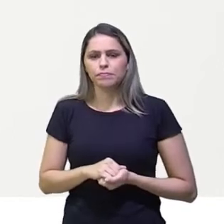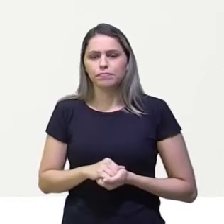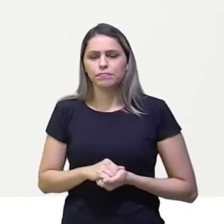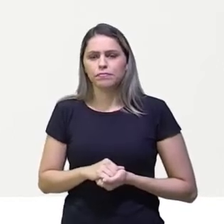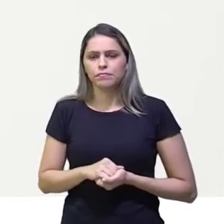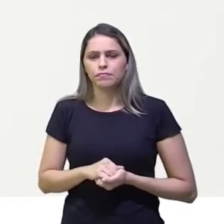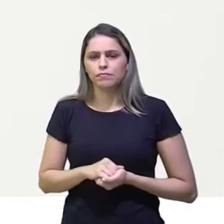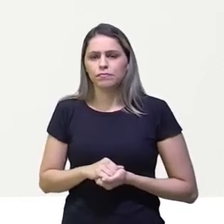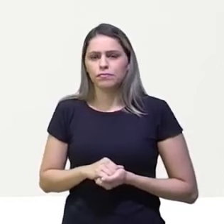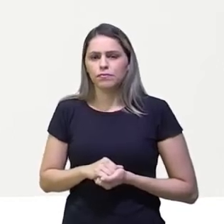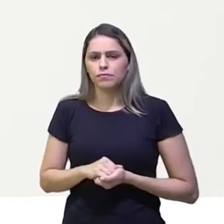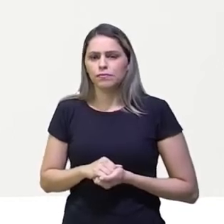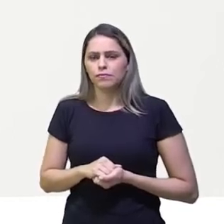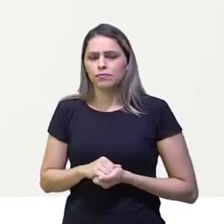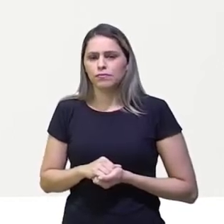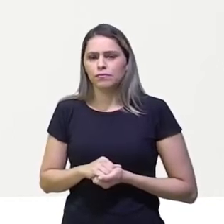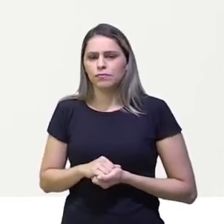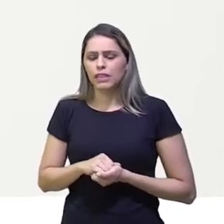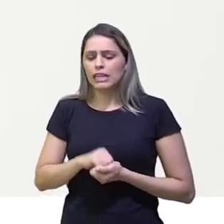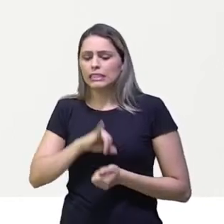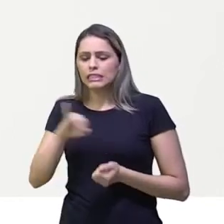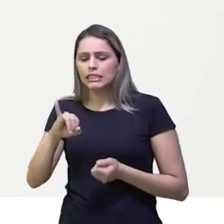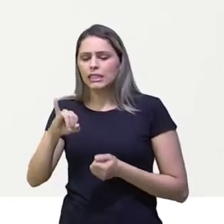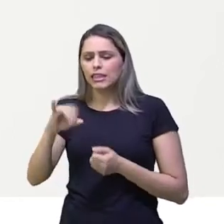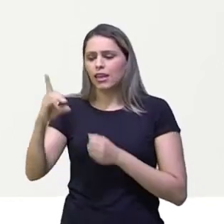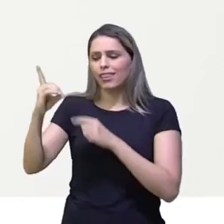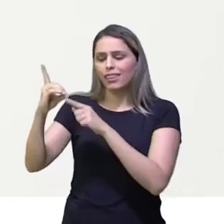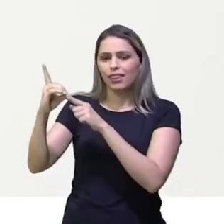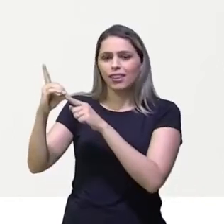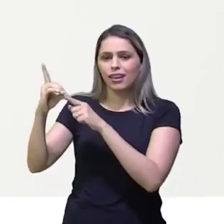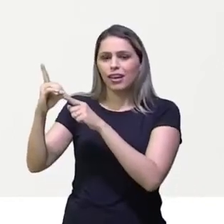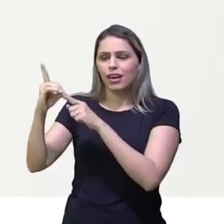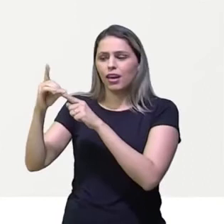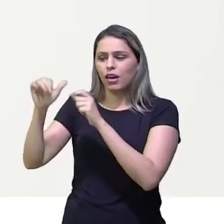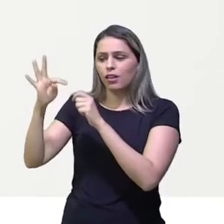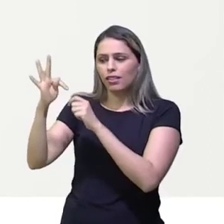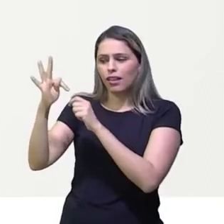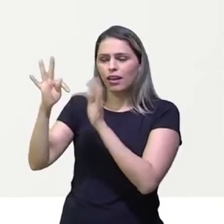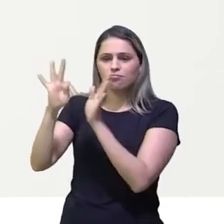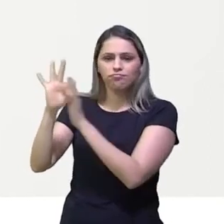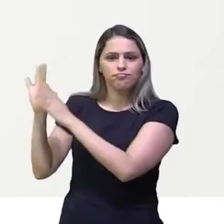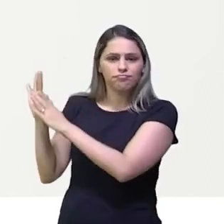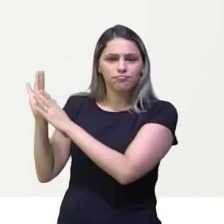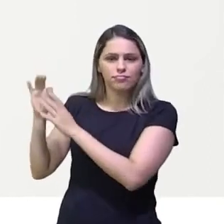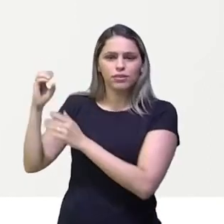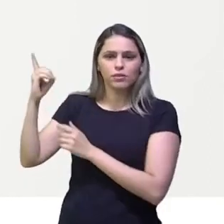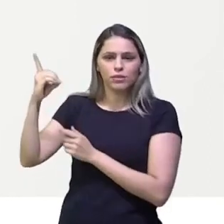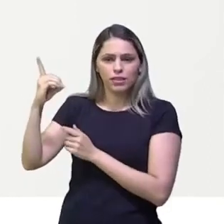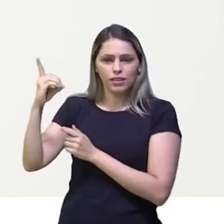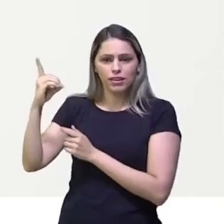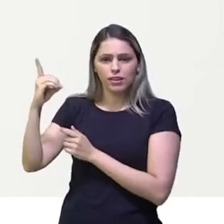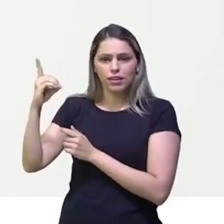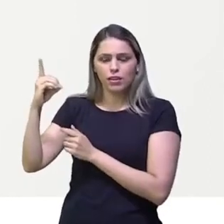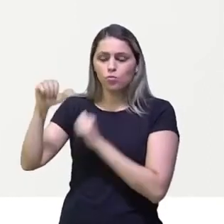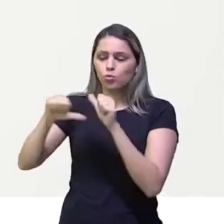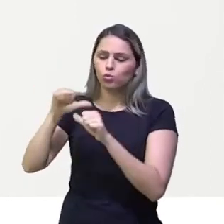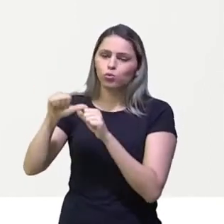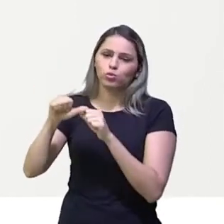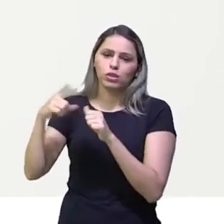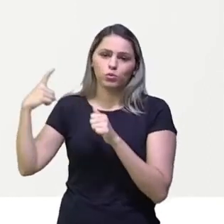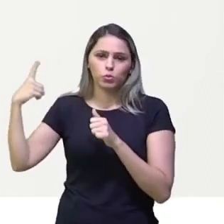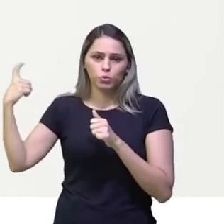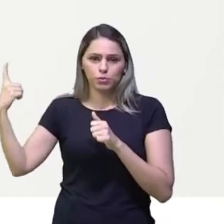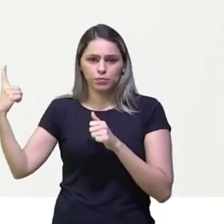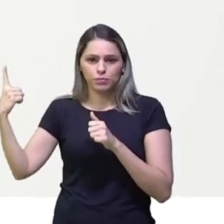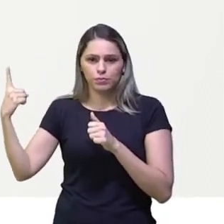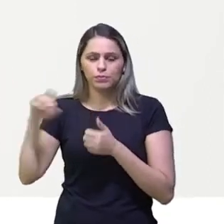Se fosse com D, seria ga, do. Do. Olha como muda, né? Próxima palavra.